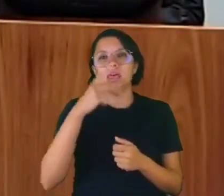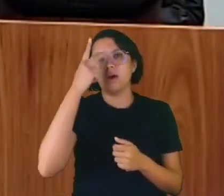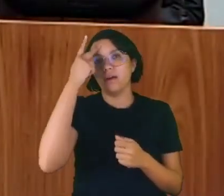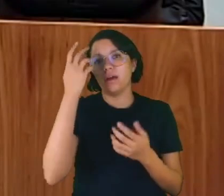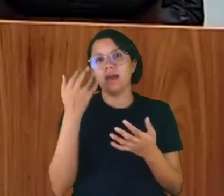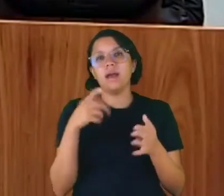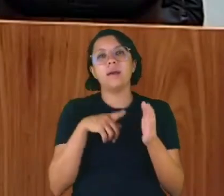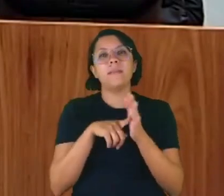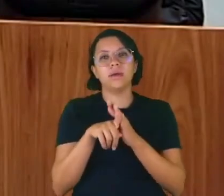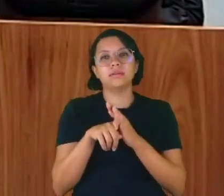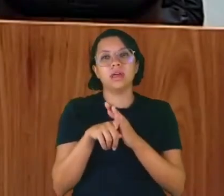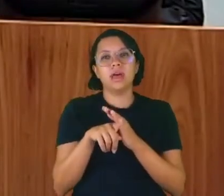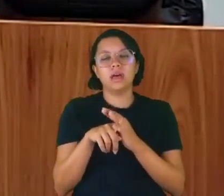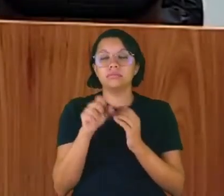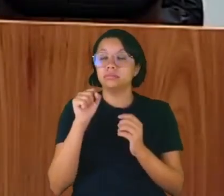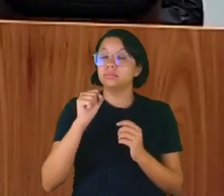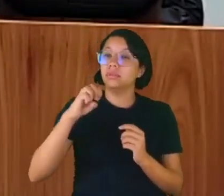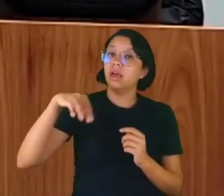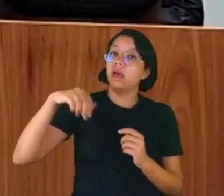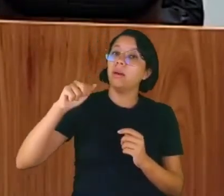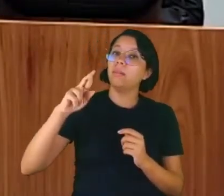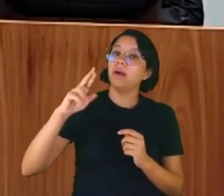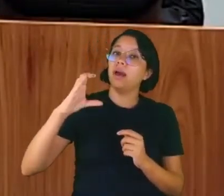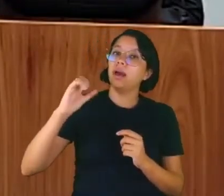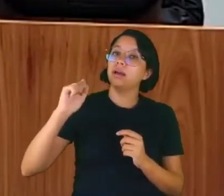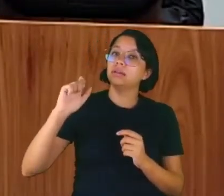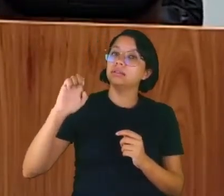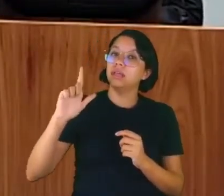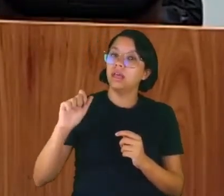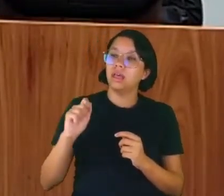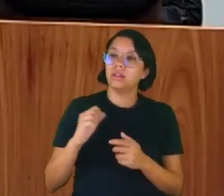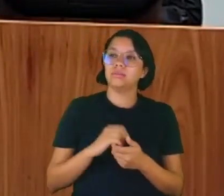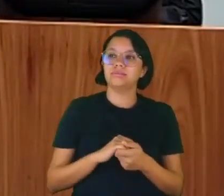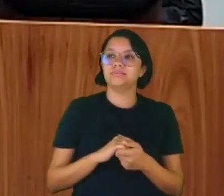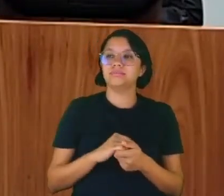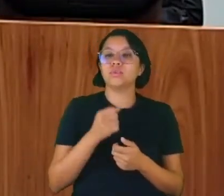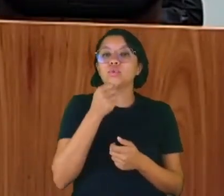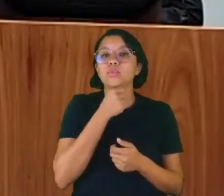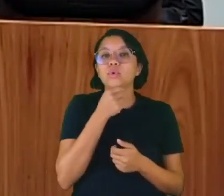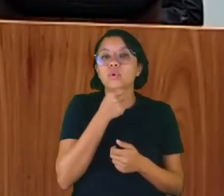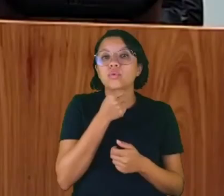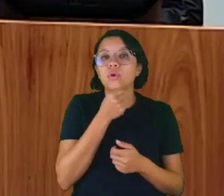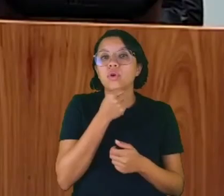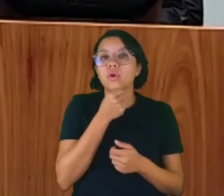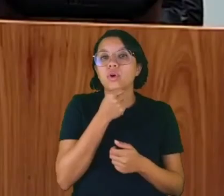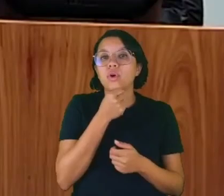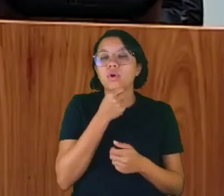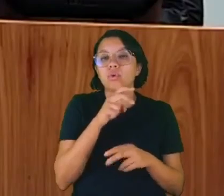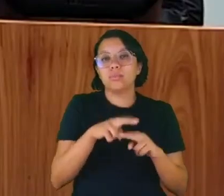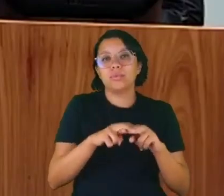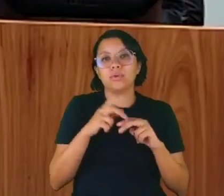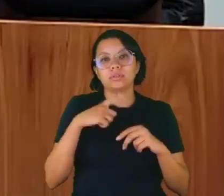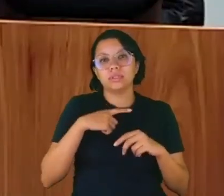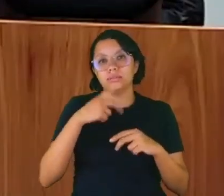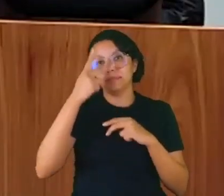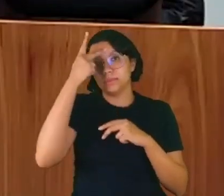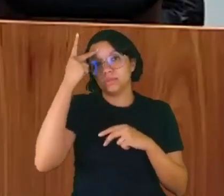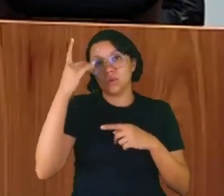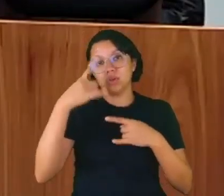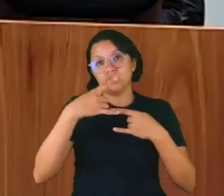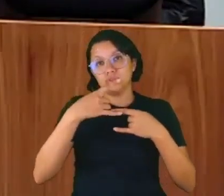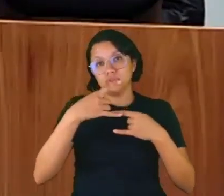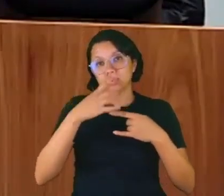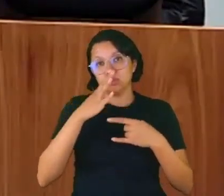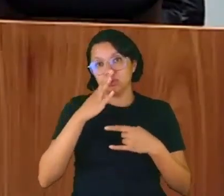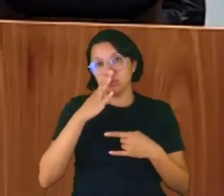Ah, o Marcelo. quer? Só do microfone para quem está assistindo pela TV.